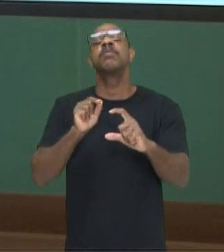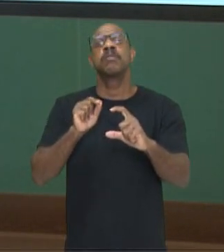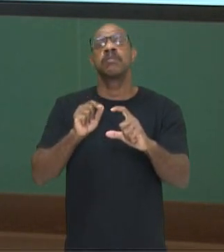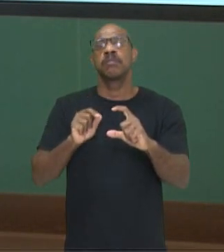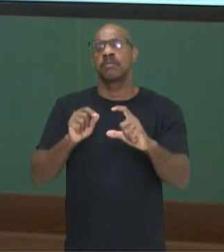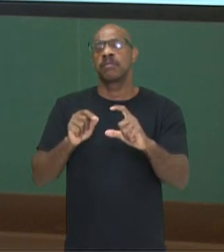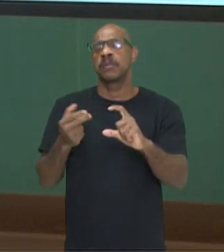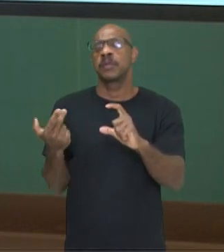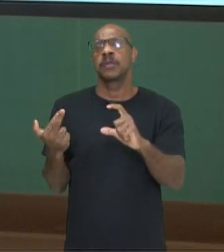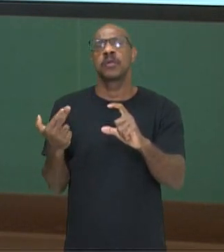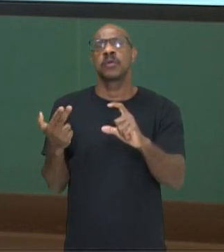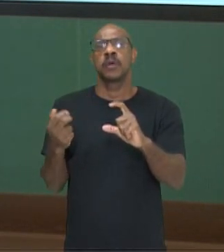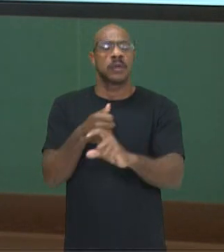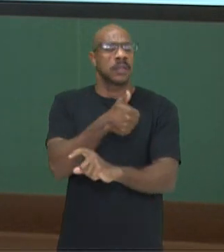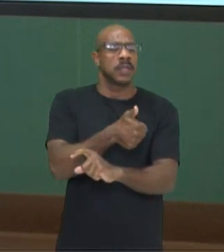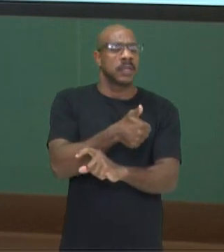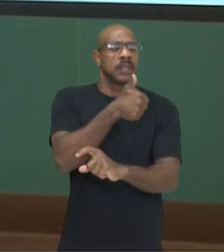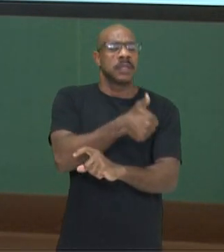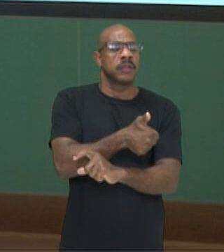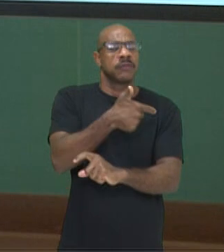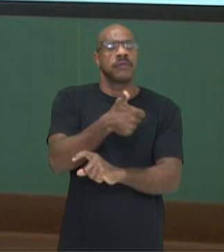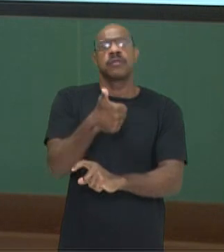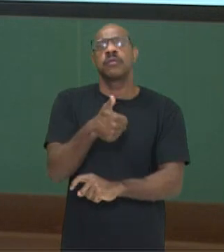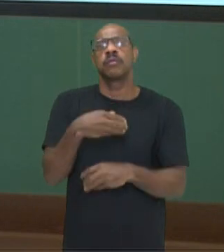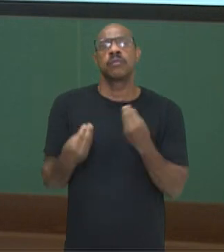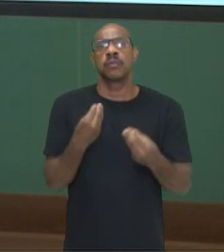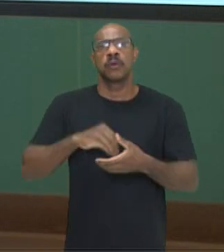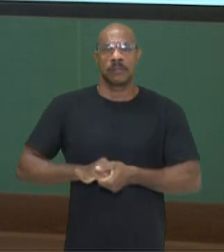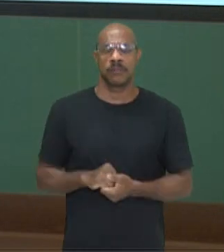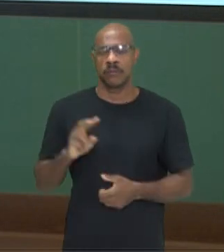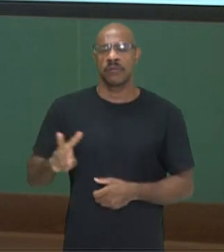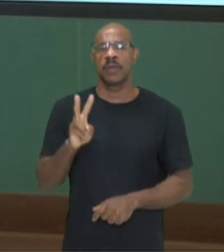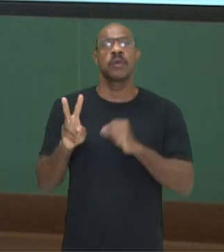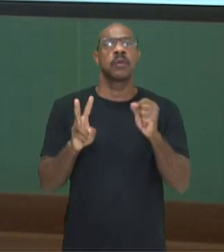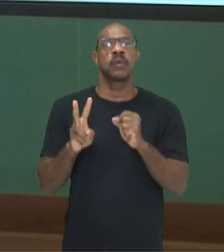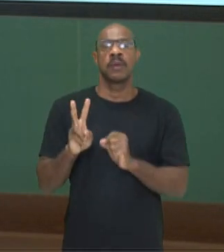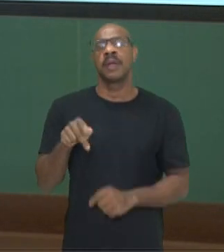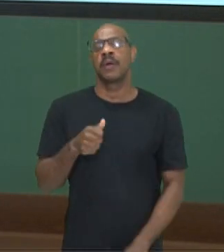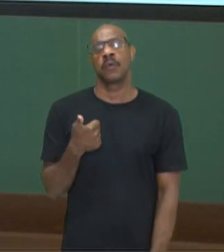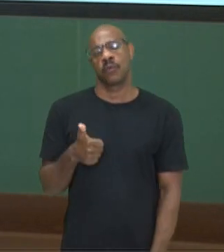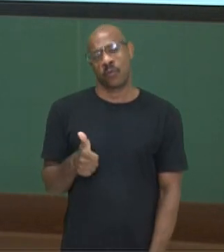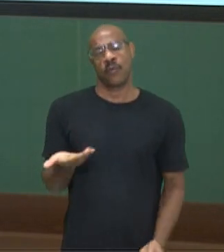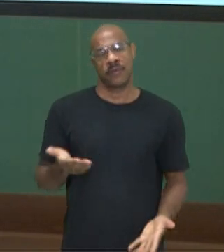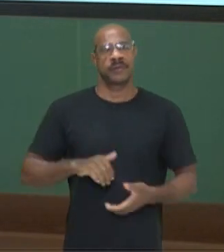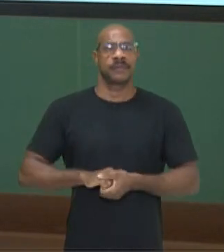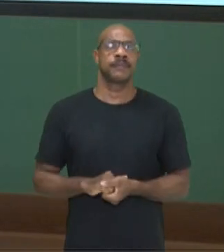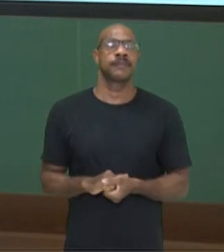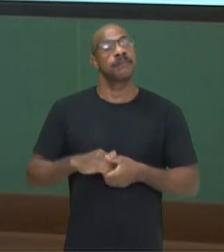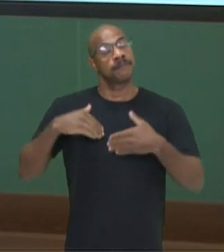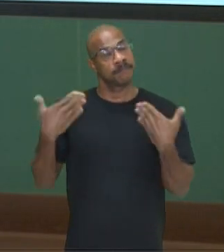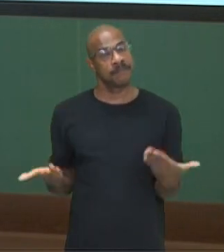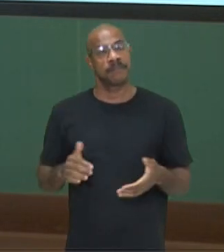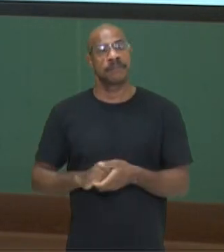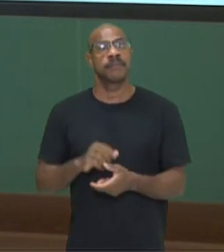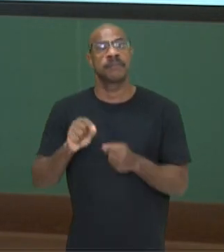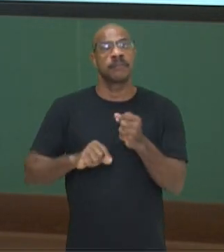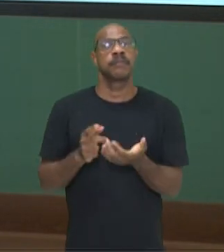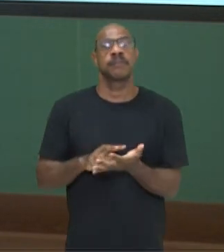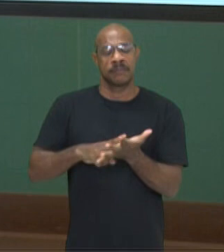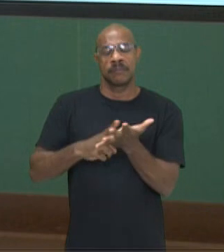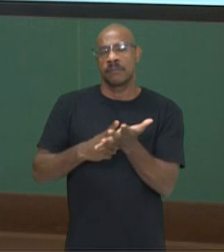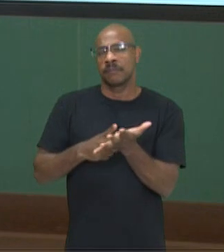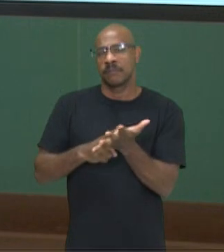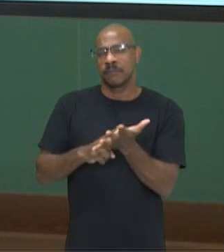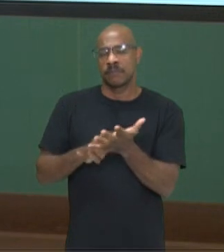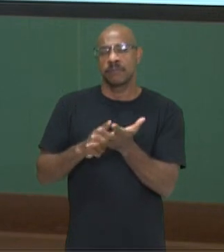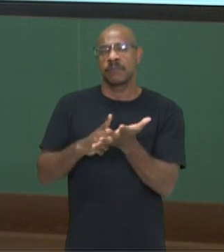resultado igual a 121. Então, esse valor é o 11, ok? Então, para interpretarmos